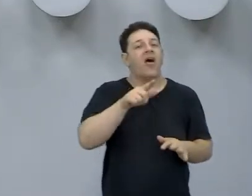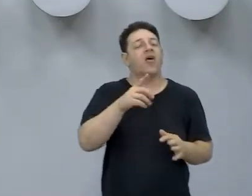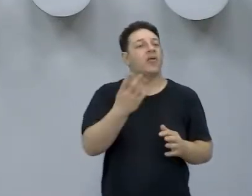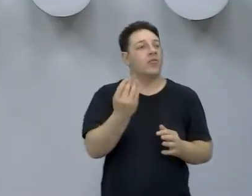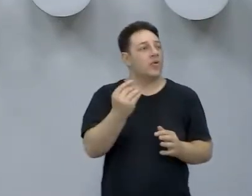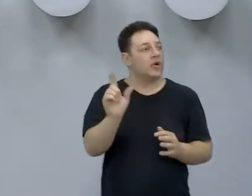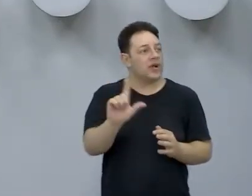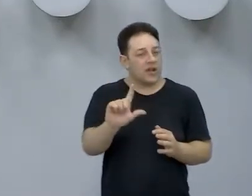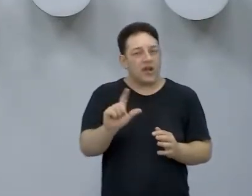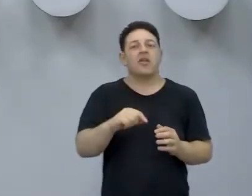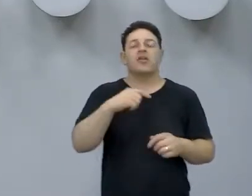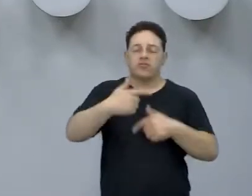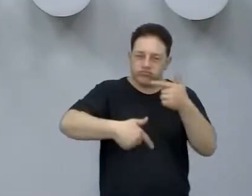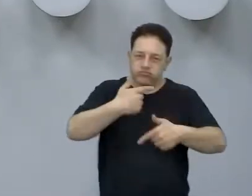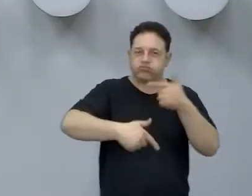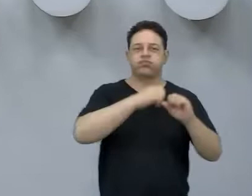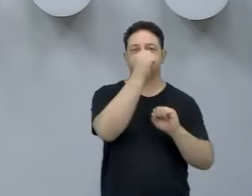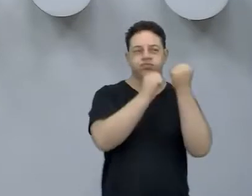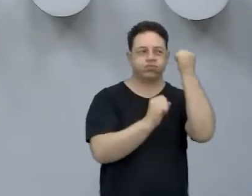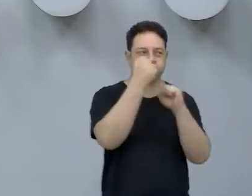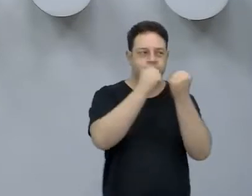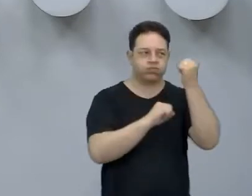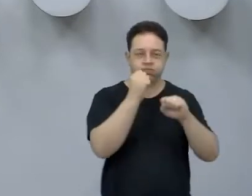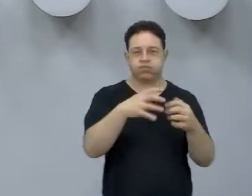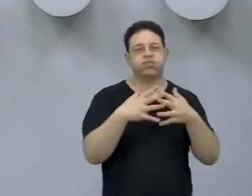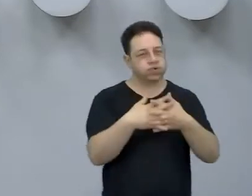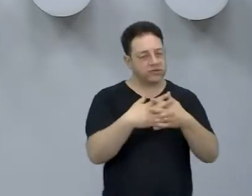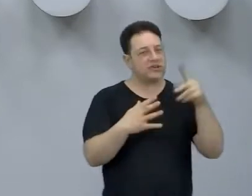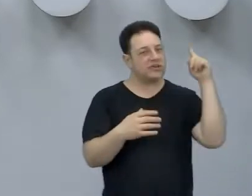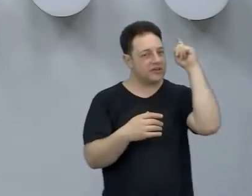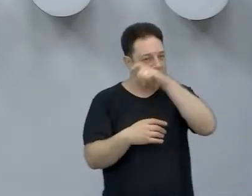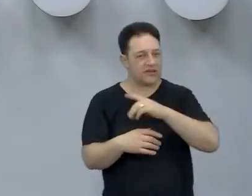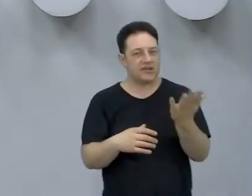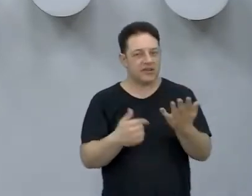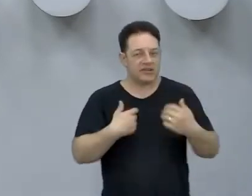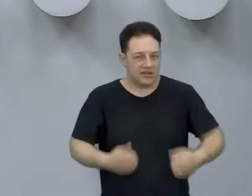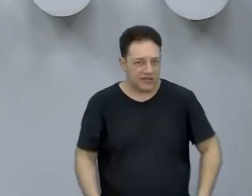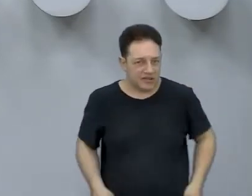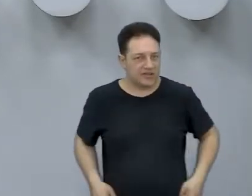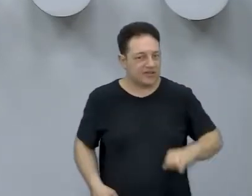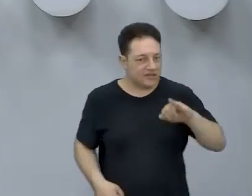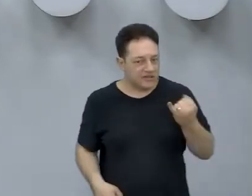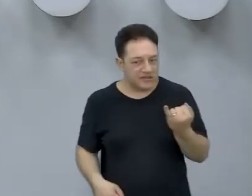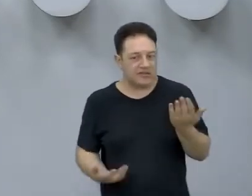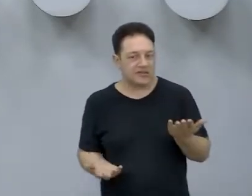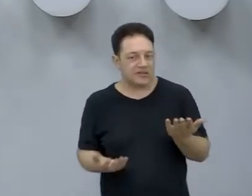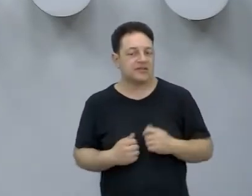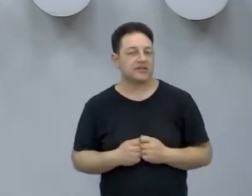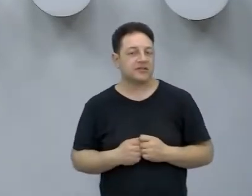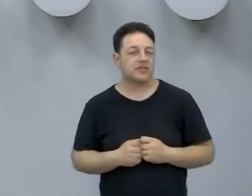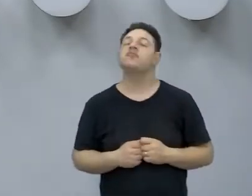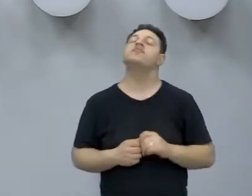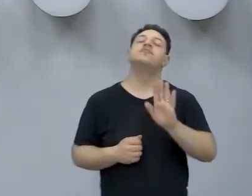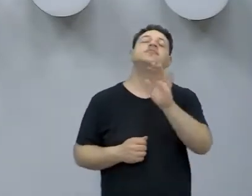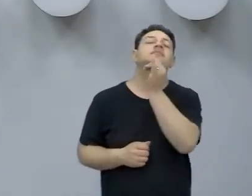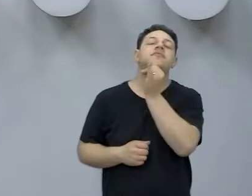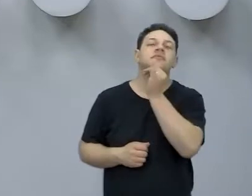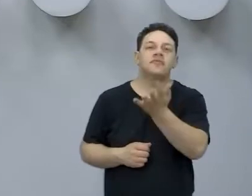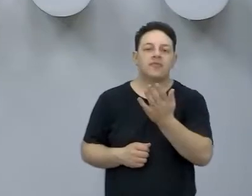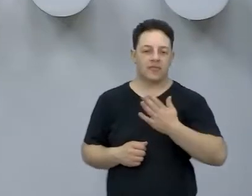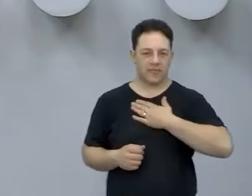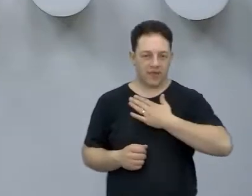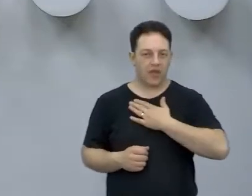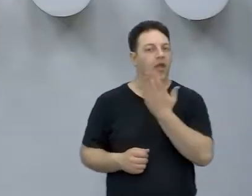São processos industriais complexos. Será que eu preciso comprar 30 calça jeans, né? Será que, por exemplo, no